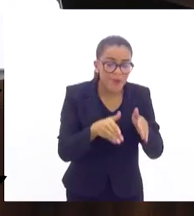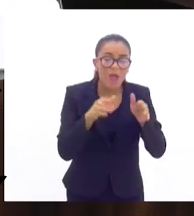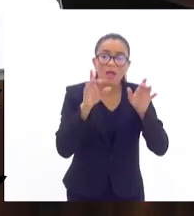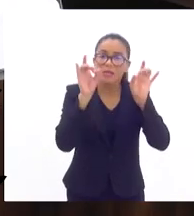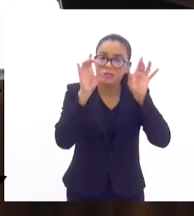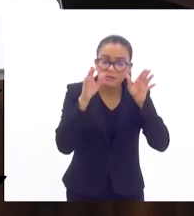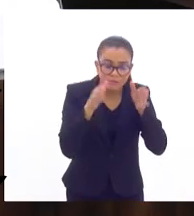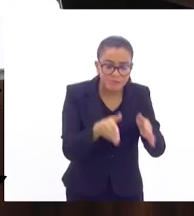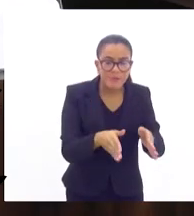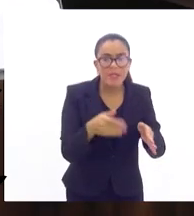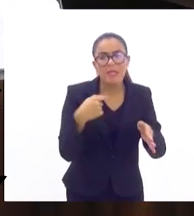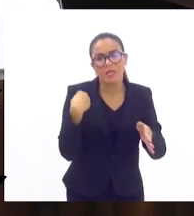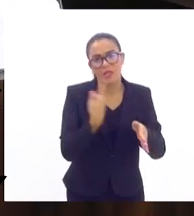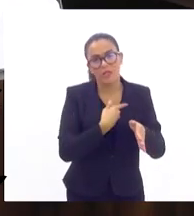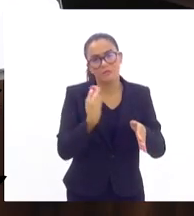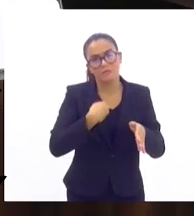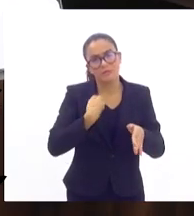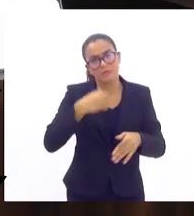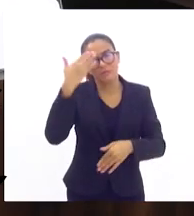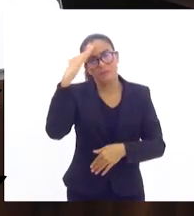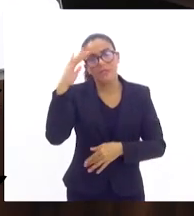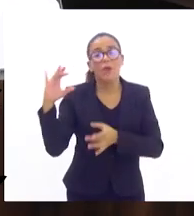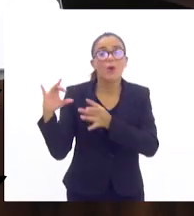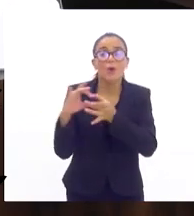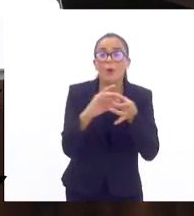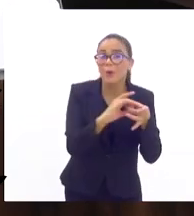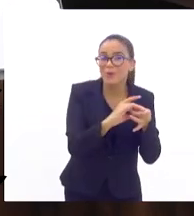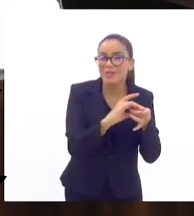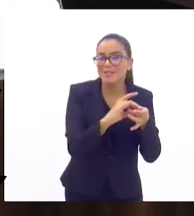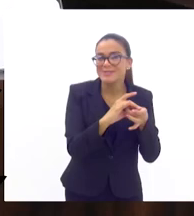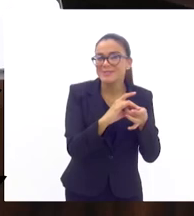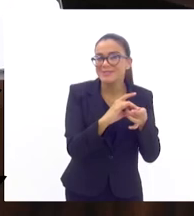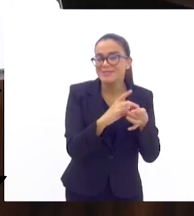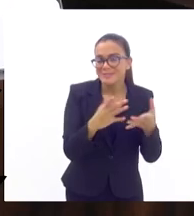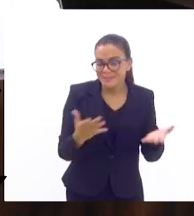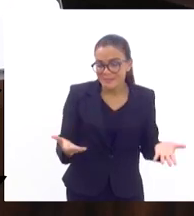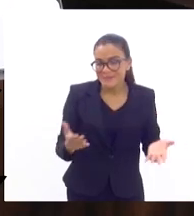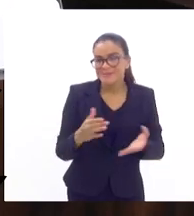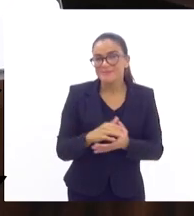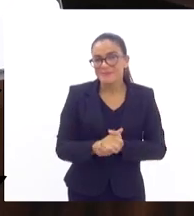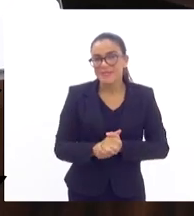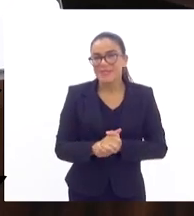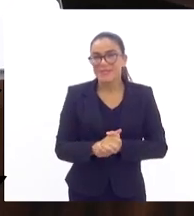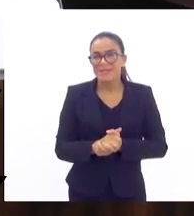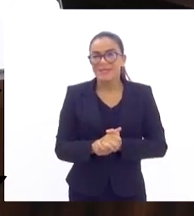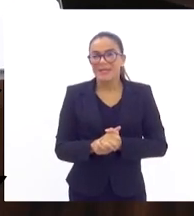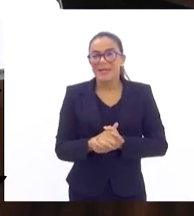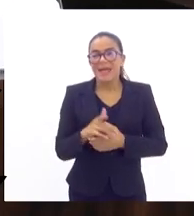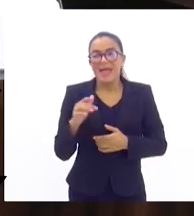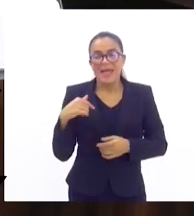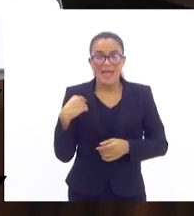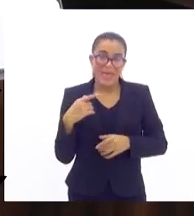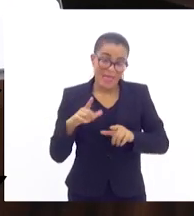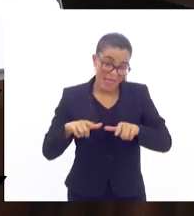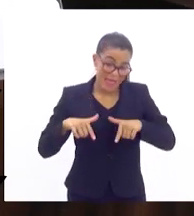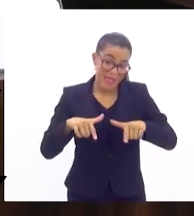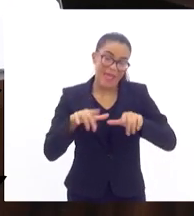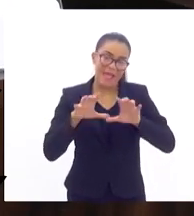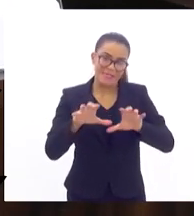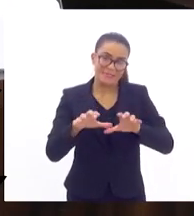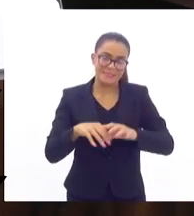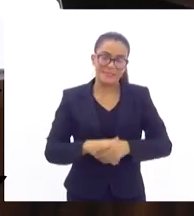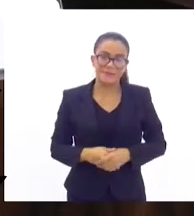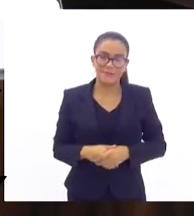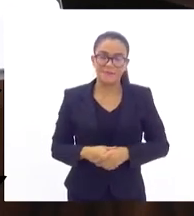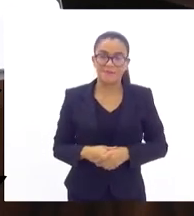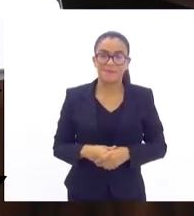que entender inclusive o contexto que ela está inserida. Né? Então, é assim que nós atuamos.